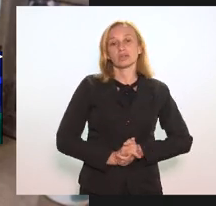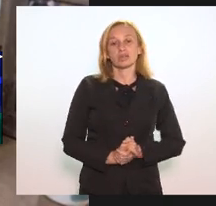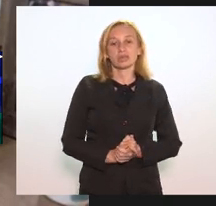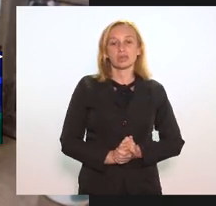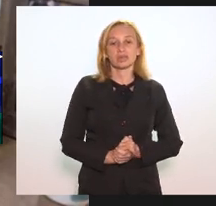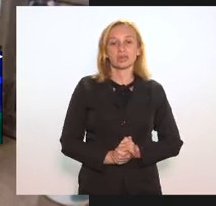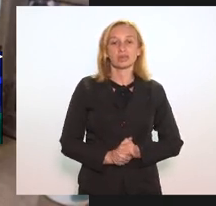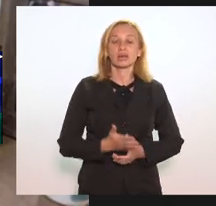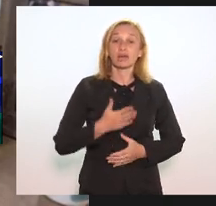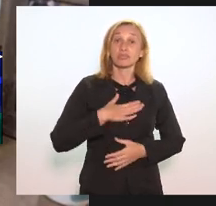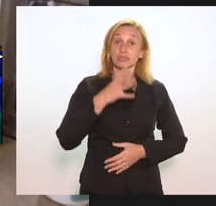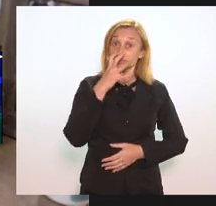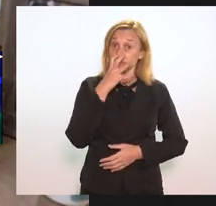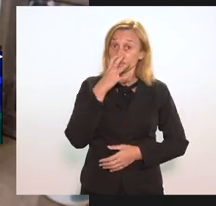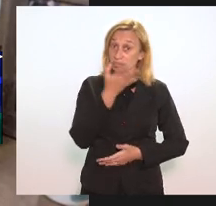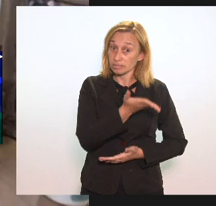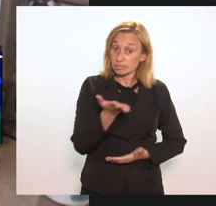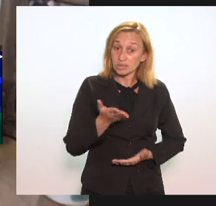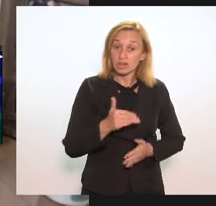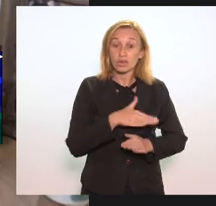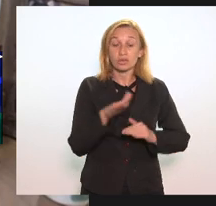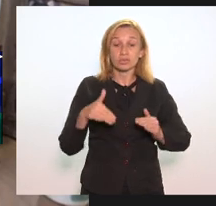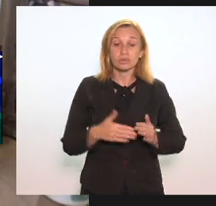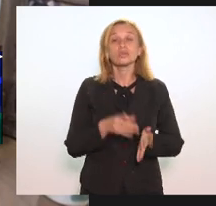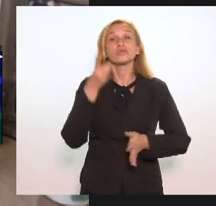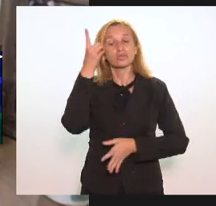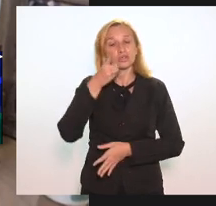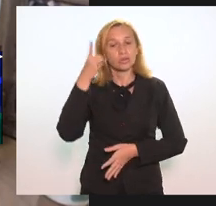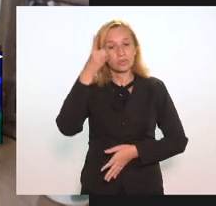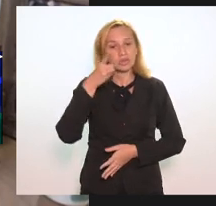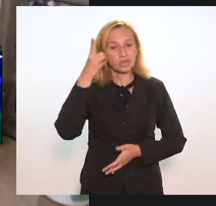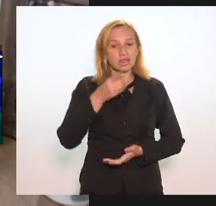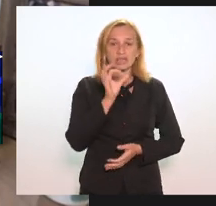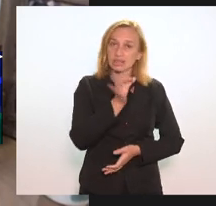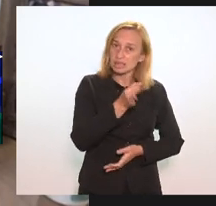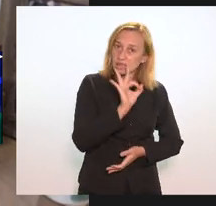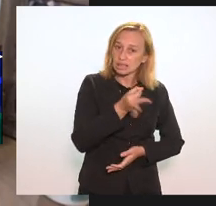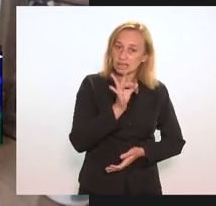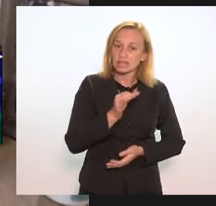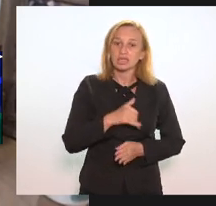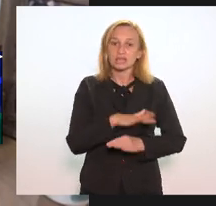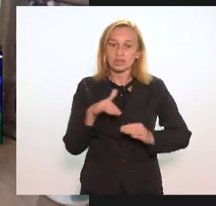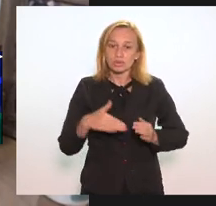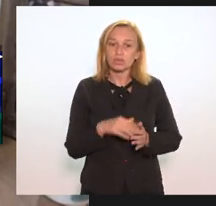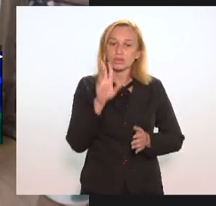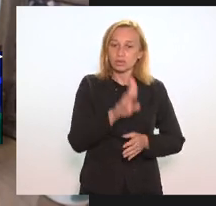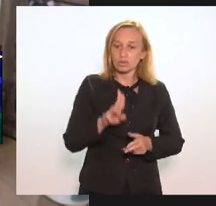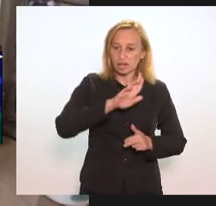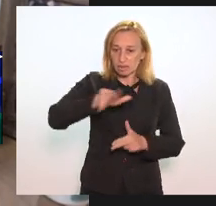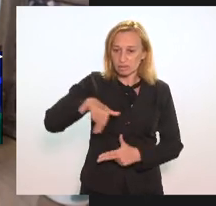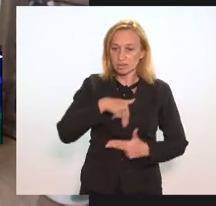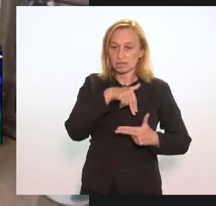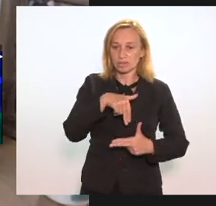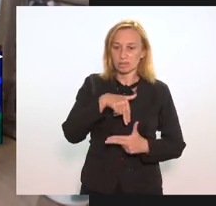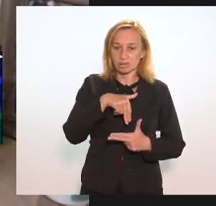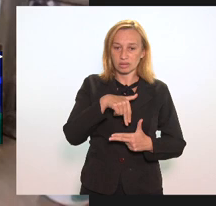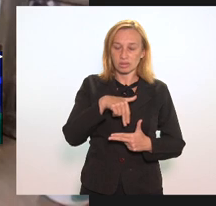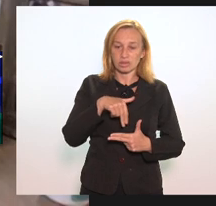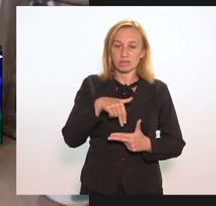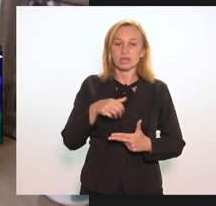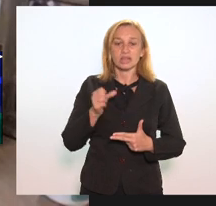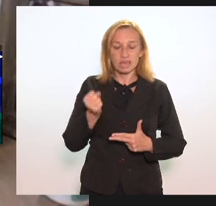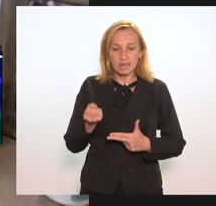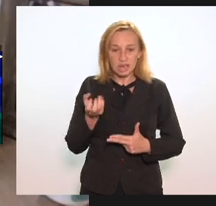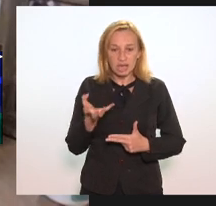sabe minha admiração por todos os parlamentares tenho certeza que todos cruzaram da Tribuna usar o